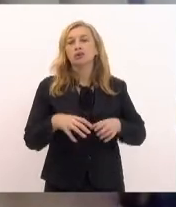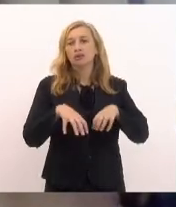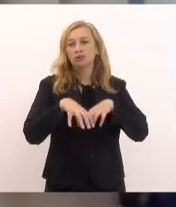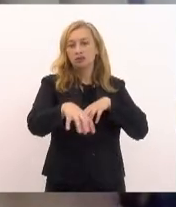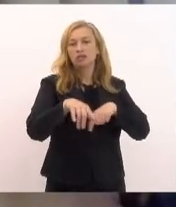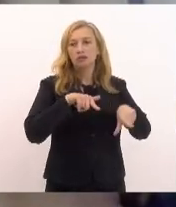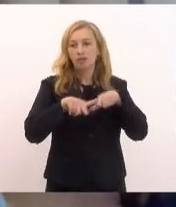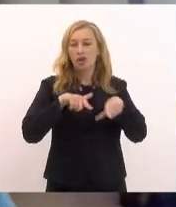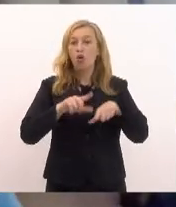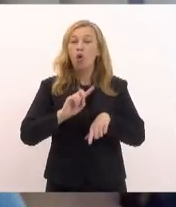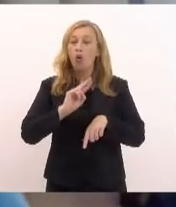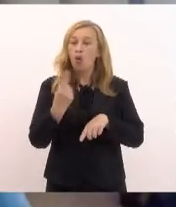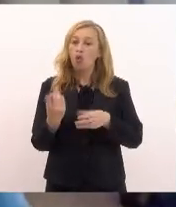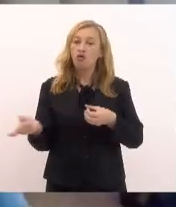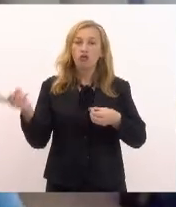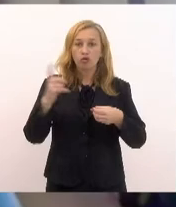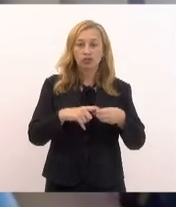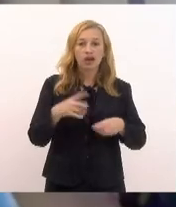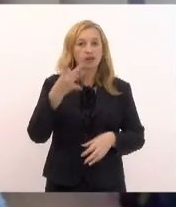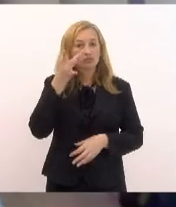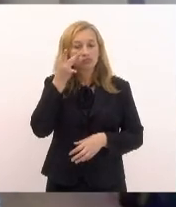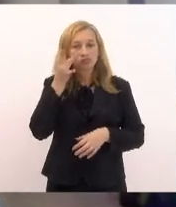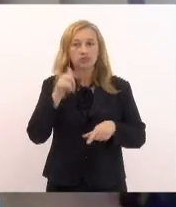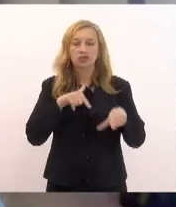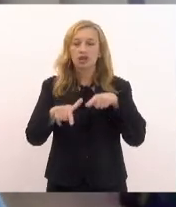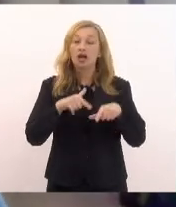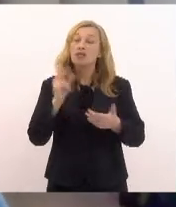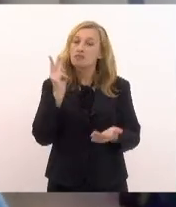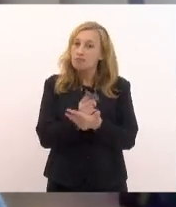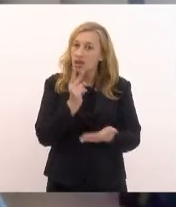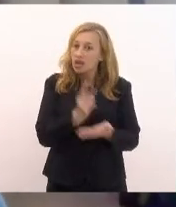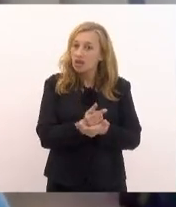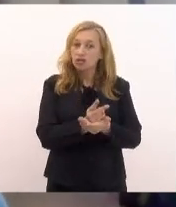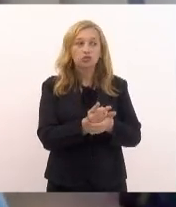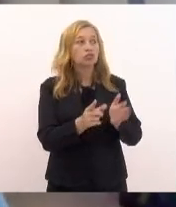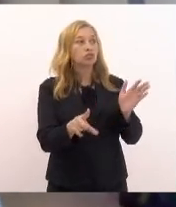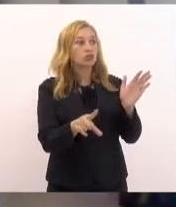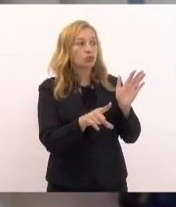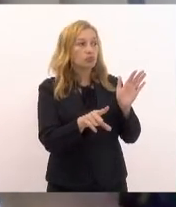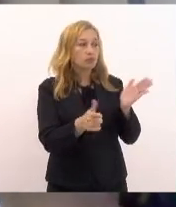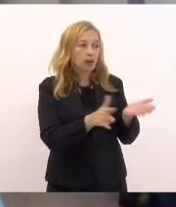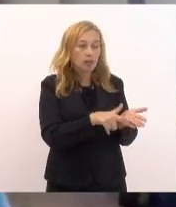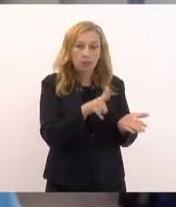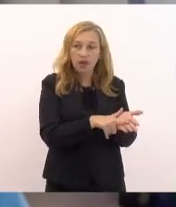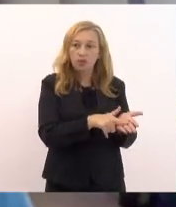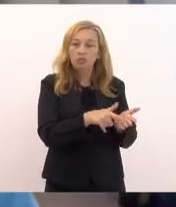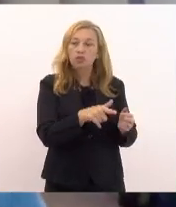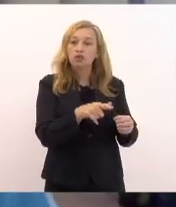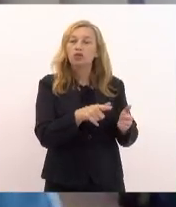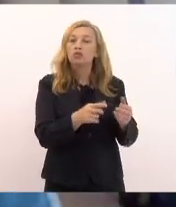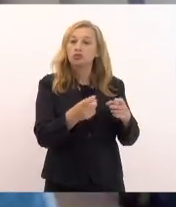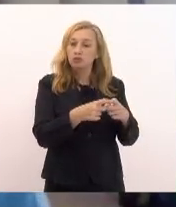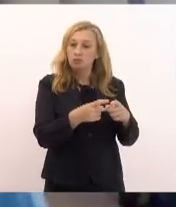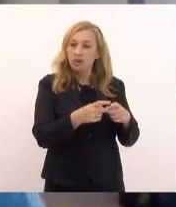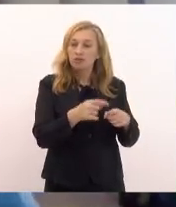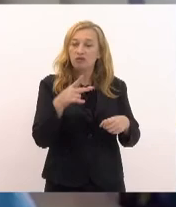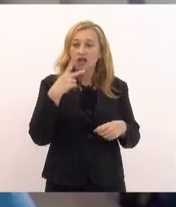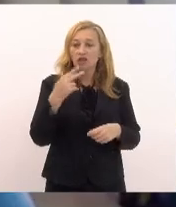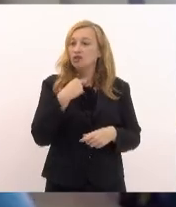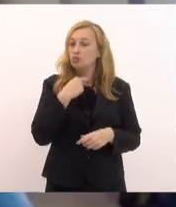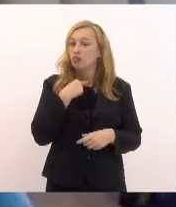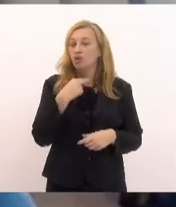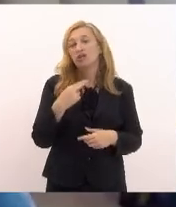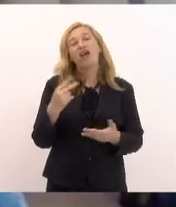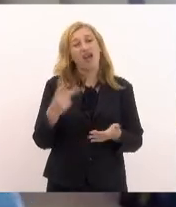ou voltar para o trabalho presencial, mesmo com uma orientação médica contrária, colocando sua vida em risco. Isso é perverso, isso é